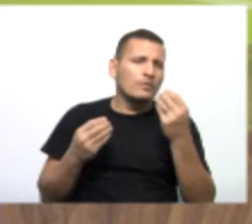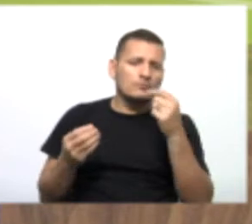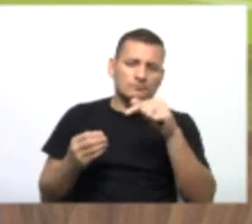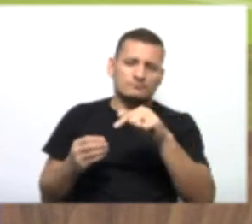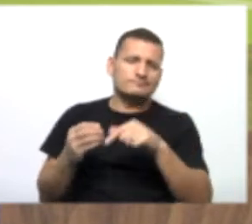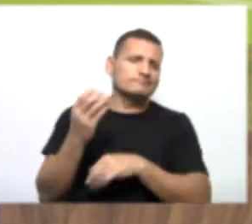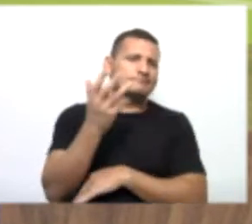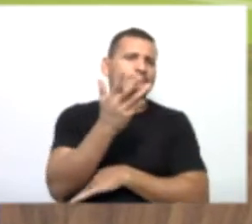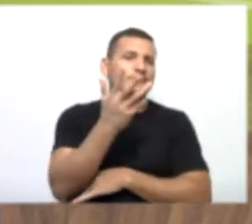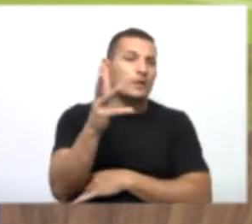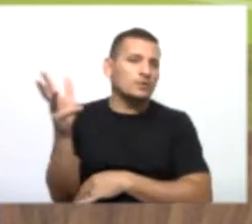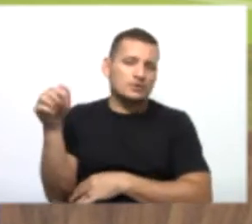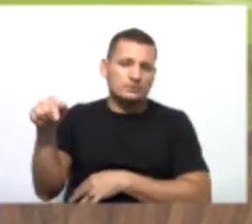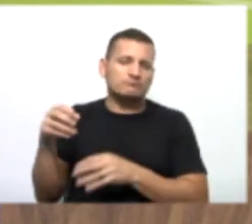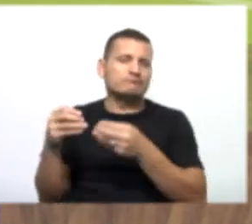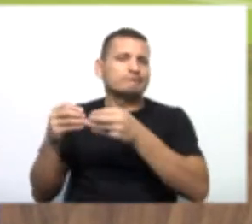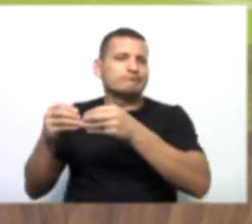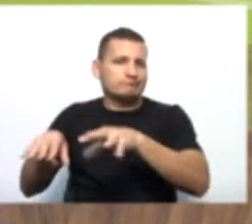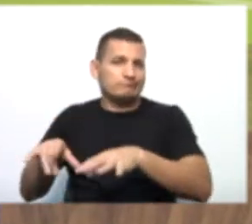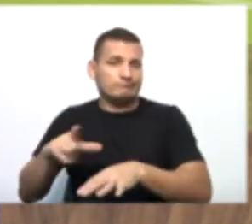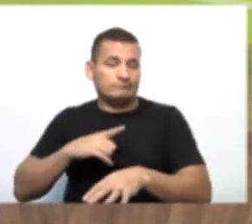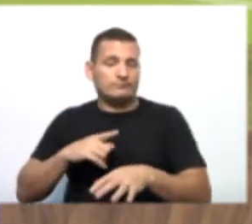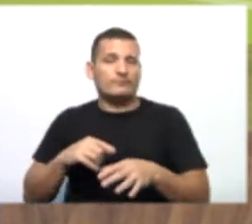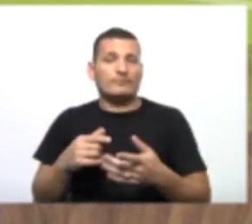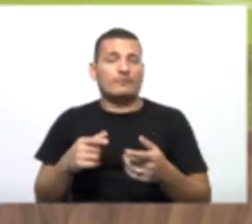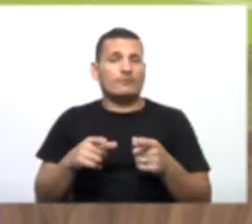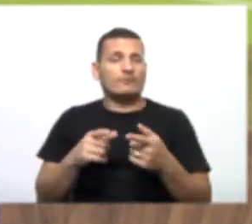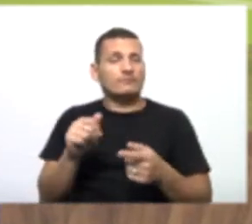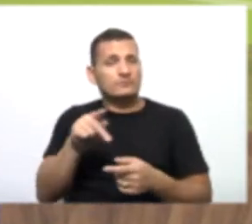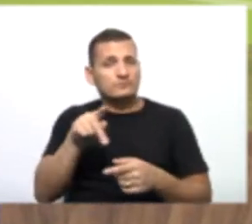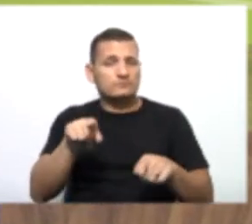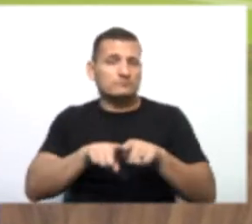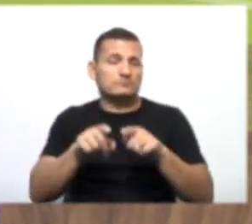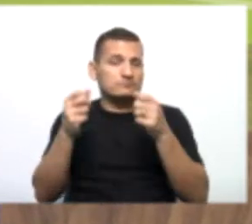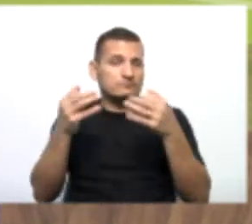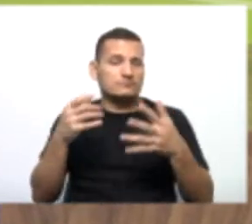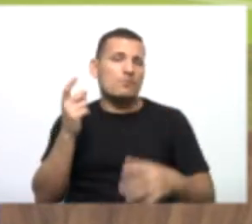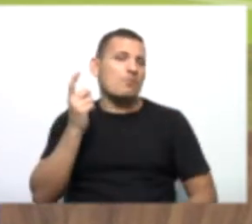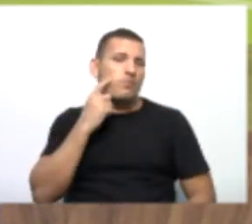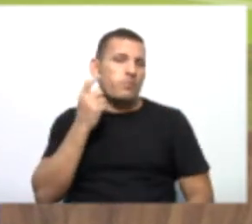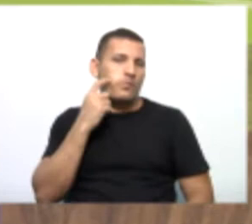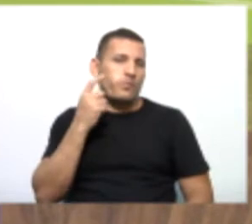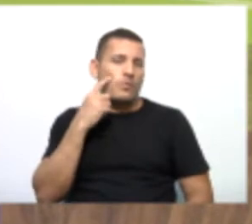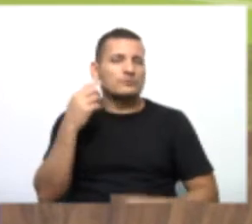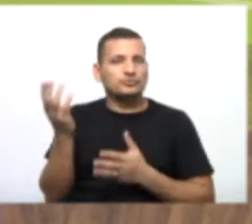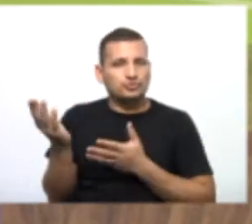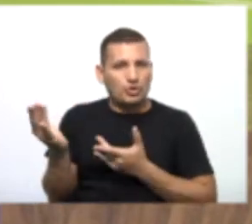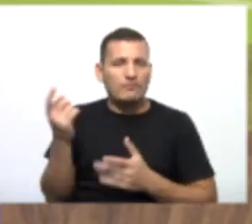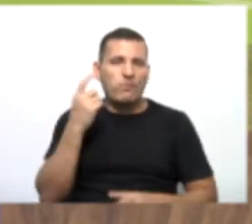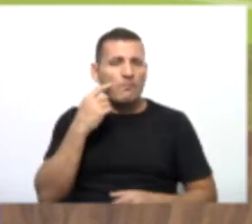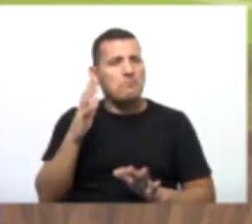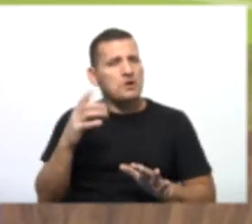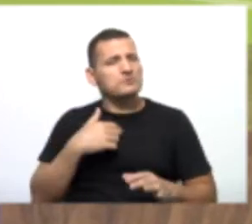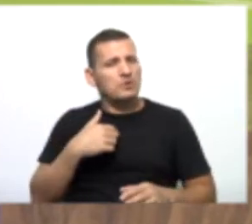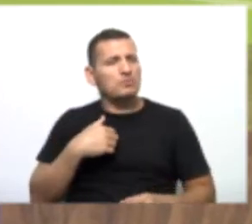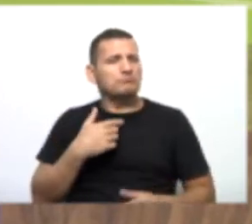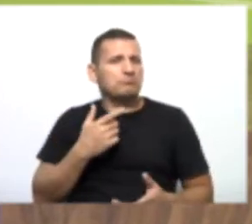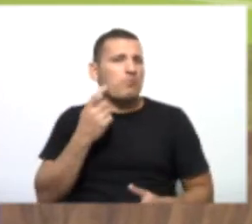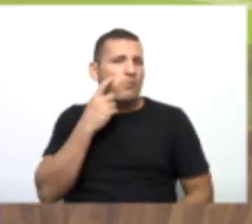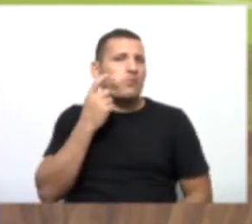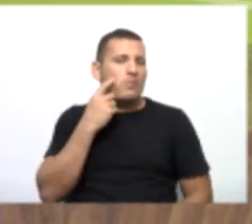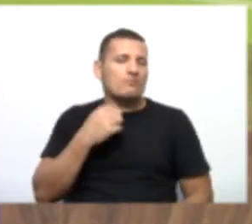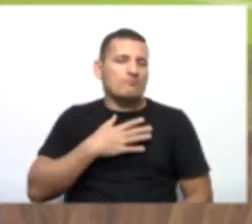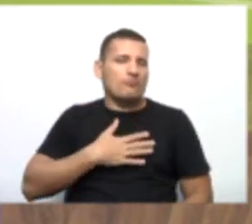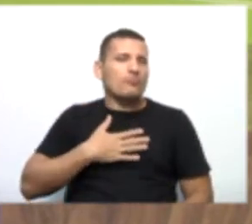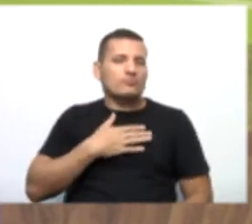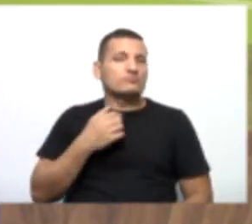tipo de situação, né? Aí o professor também falou ali do chiclete, que só os jovens que mascam tudo mais. Eu masco chiclete. Oh, então, sou jovem.